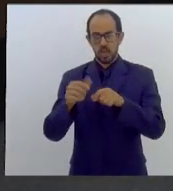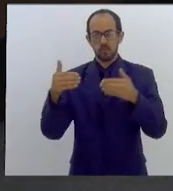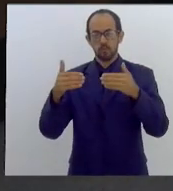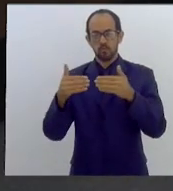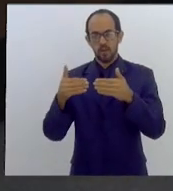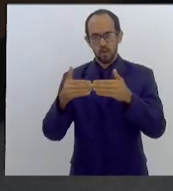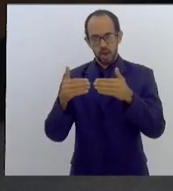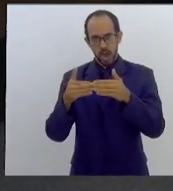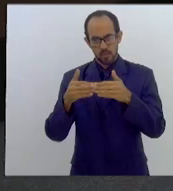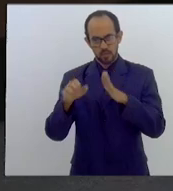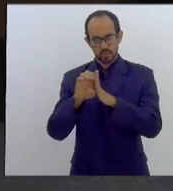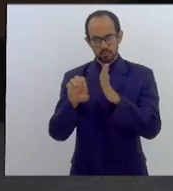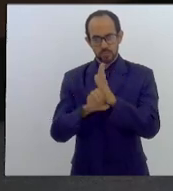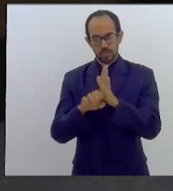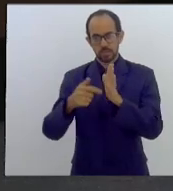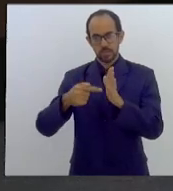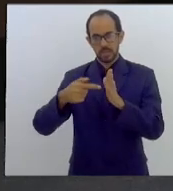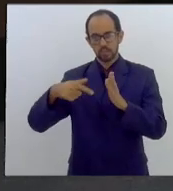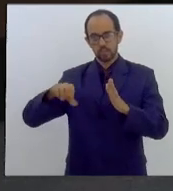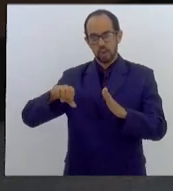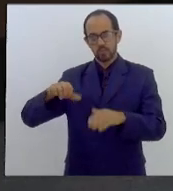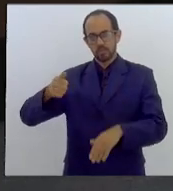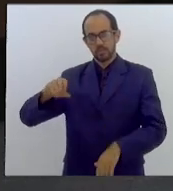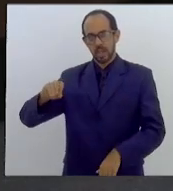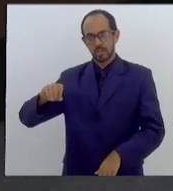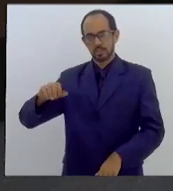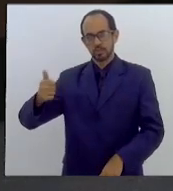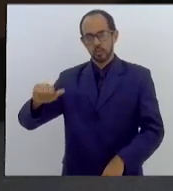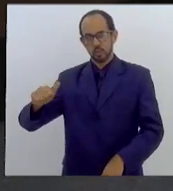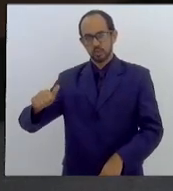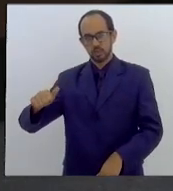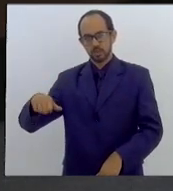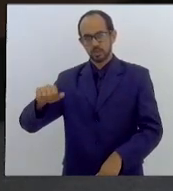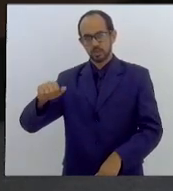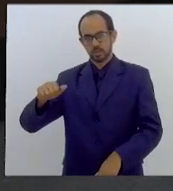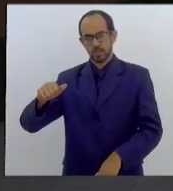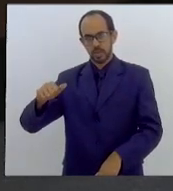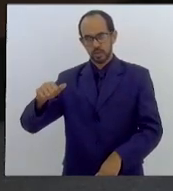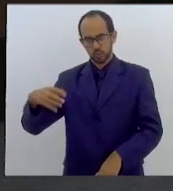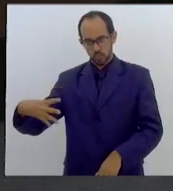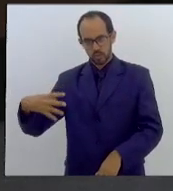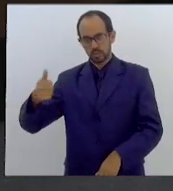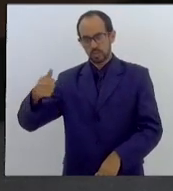favorável às emendas 7, 9, 10, 11, 12, 13, 14, 15 e 16.